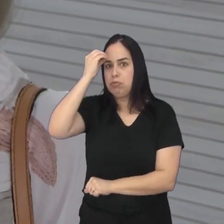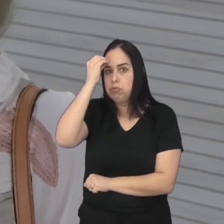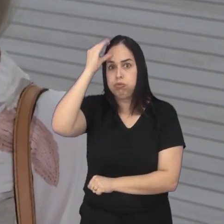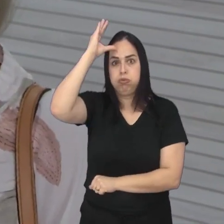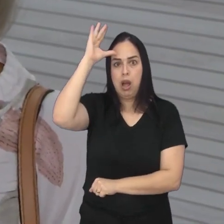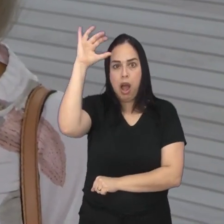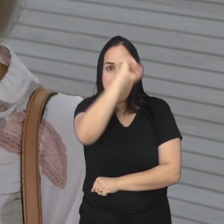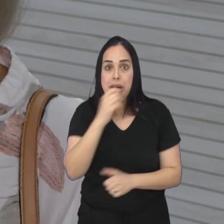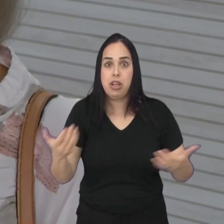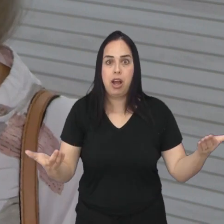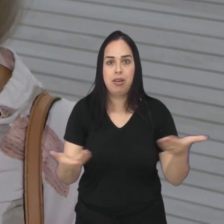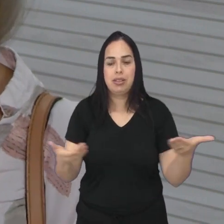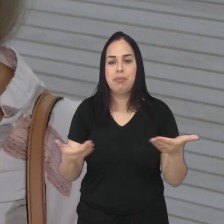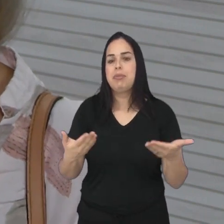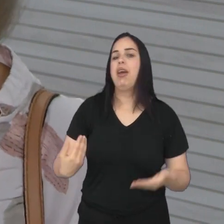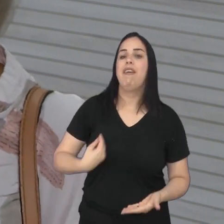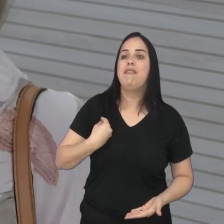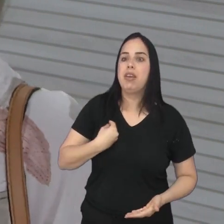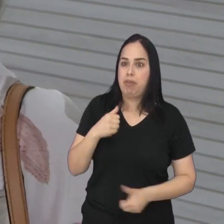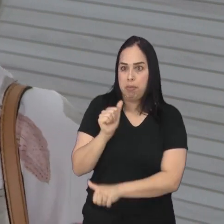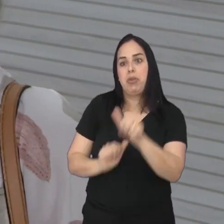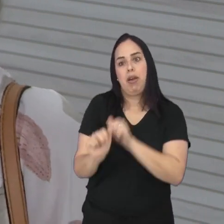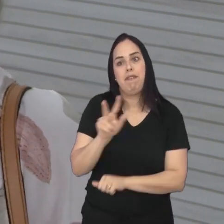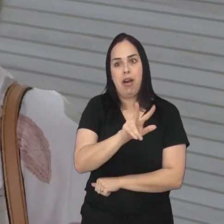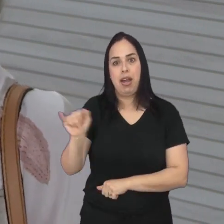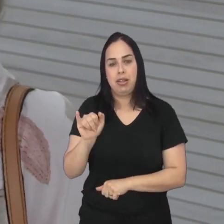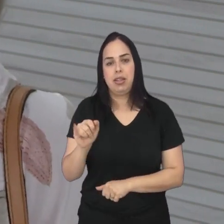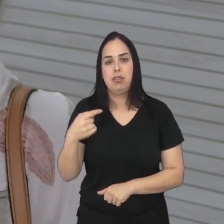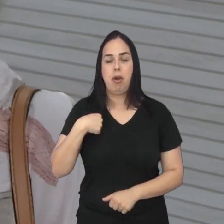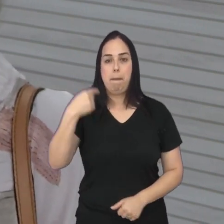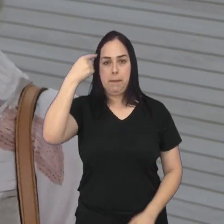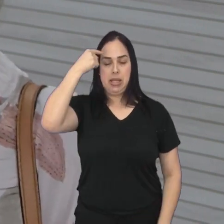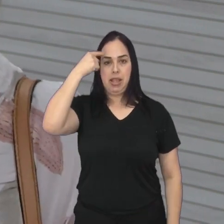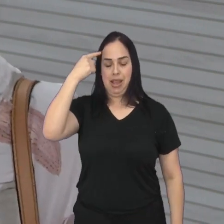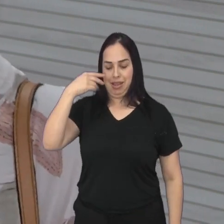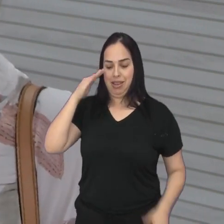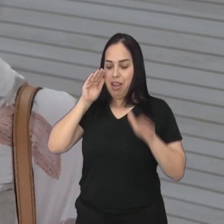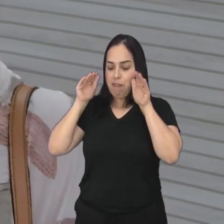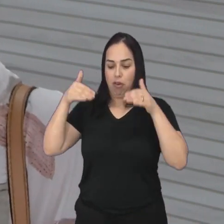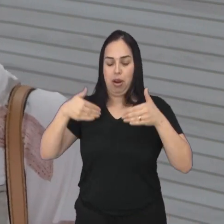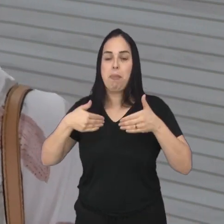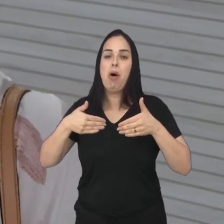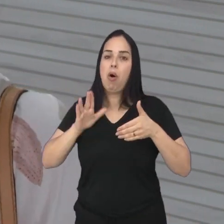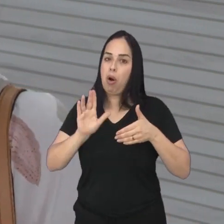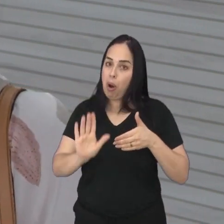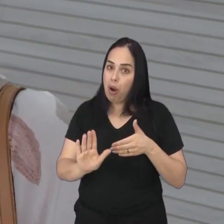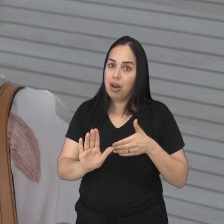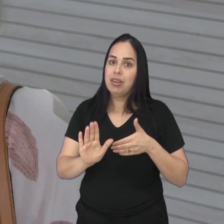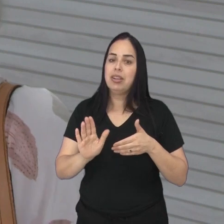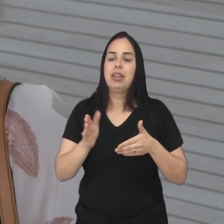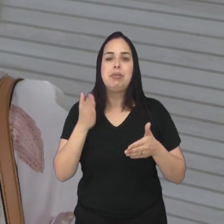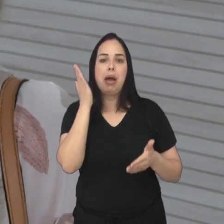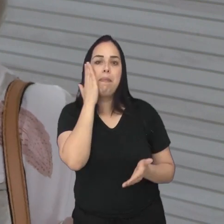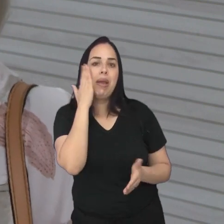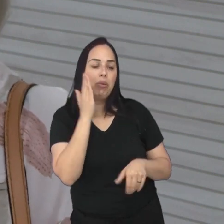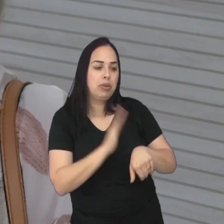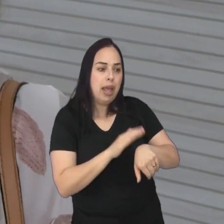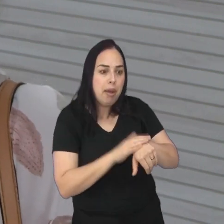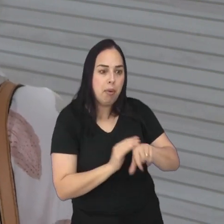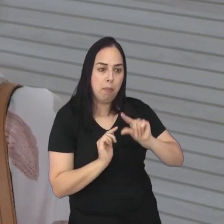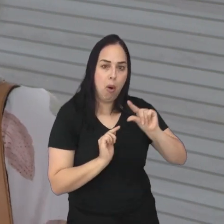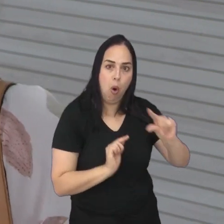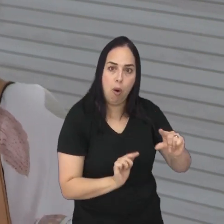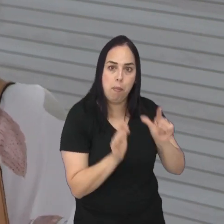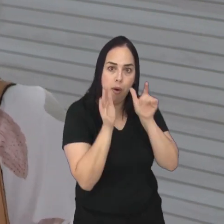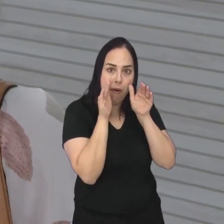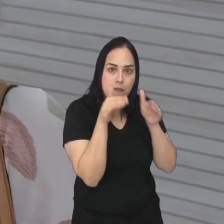com o conhecimento que eu adquiri aqui. Minha vida vai mudar um pouco, porque agora eu vou pensar um pouco mais em mim, Eu vou ter que saber distinguir o